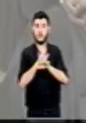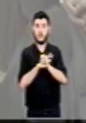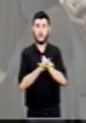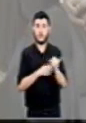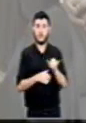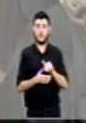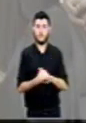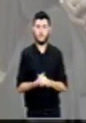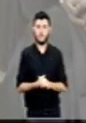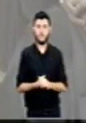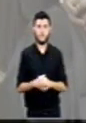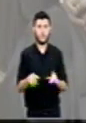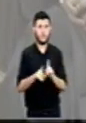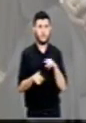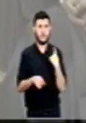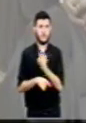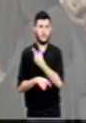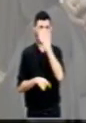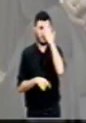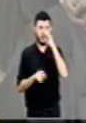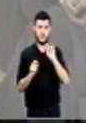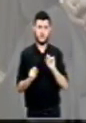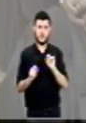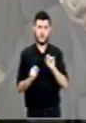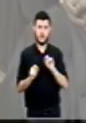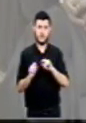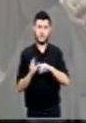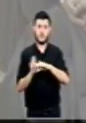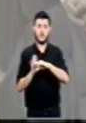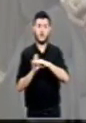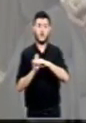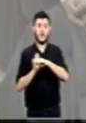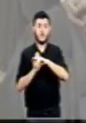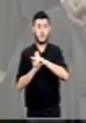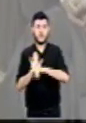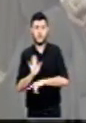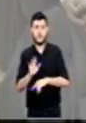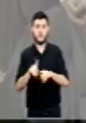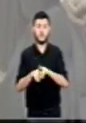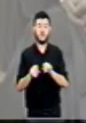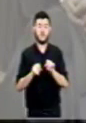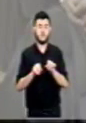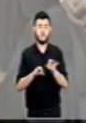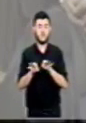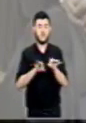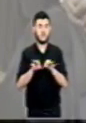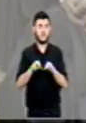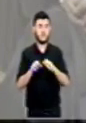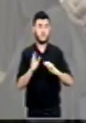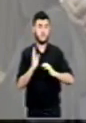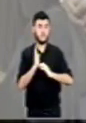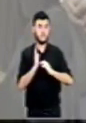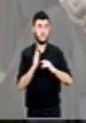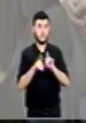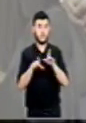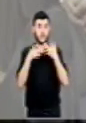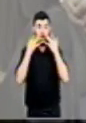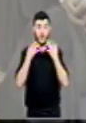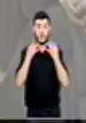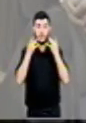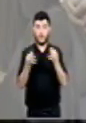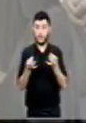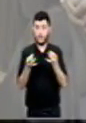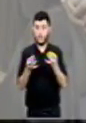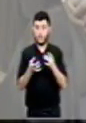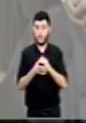Essas medidas, naturalmente, são desempenhadas pela Polícia do Senado Federal em atenção a...